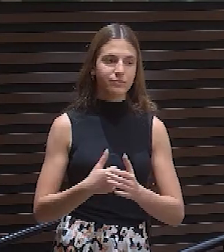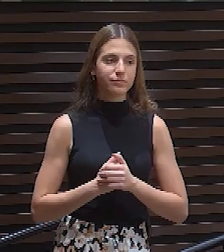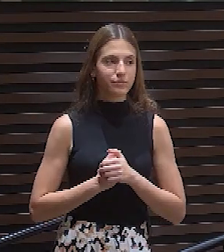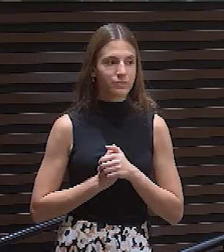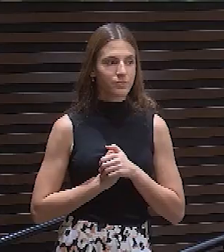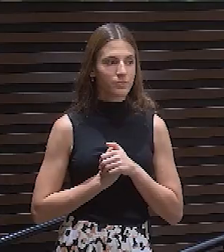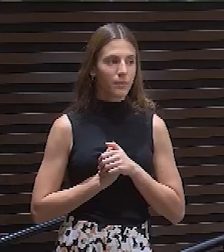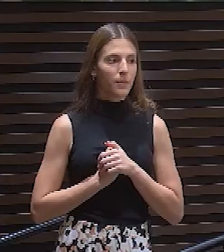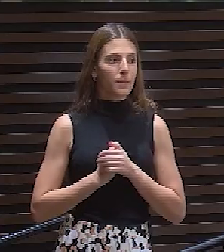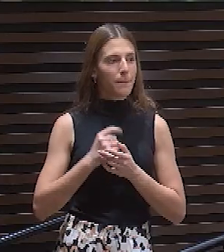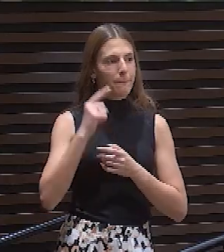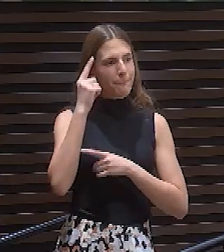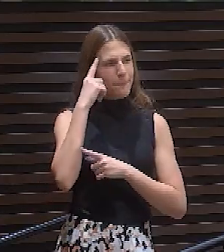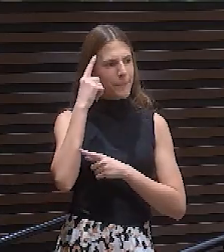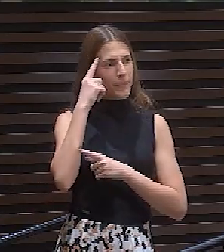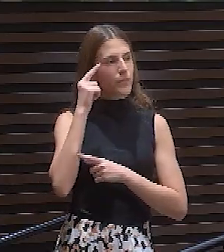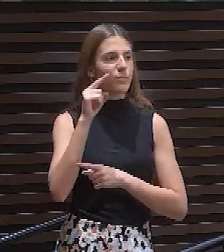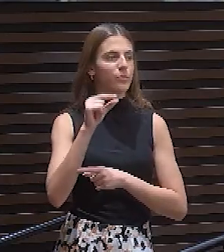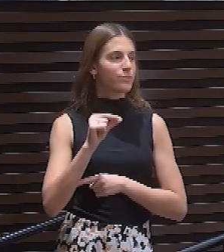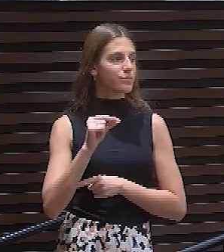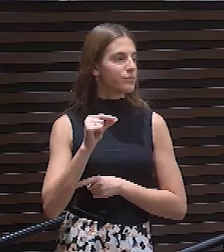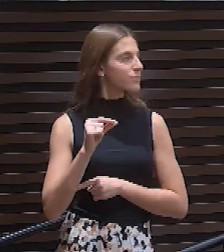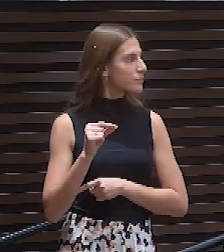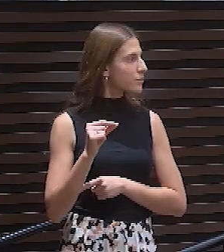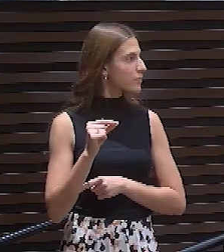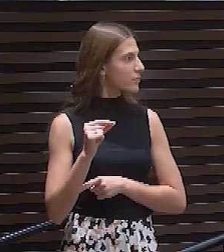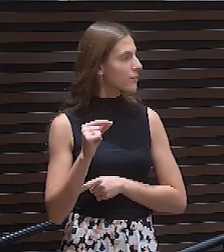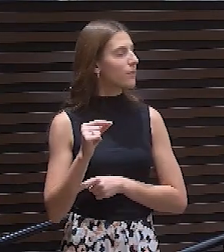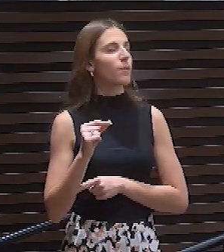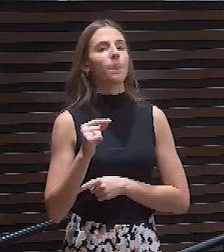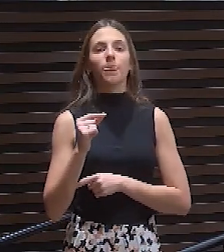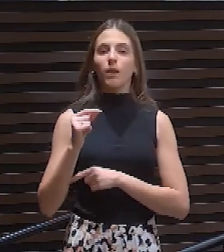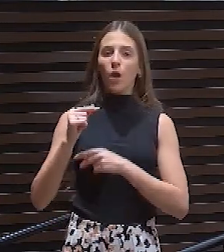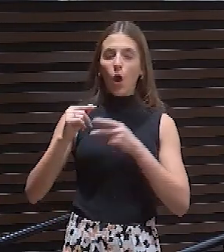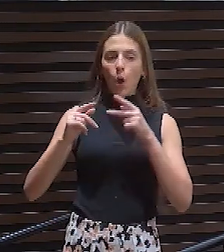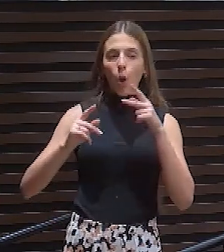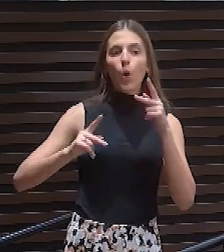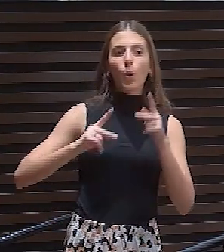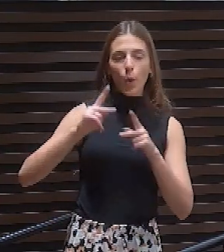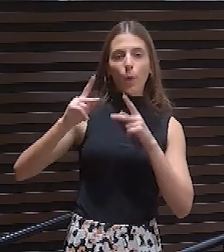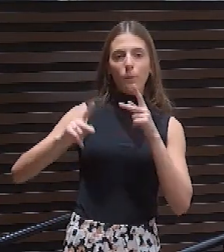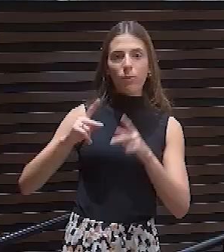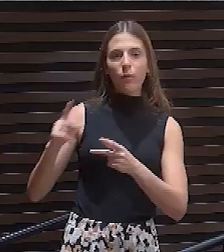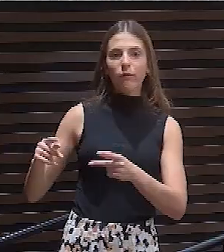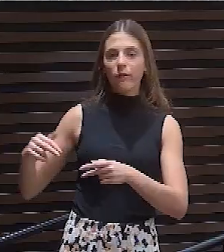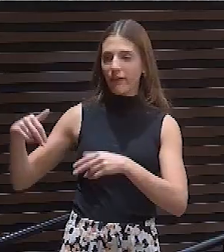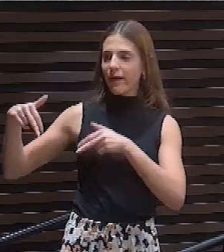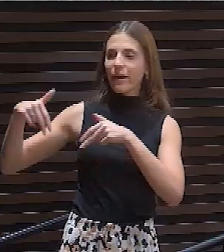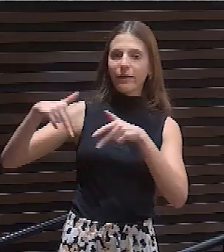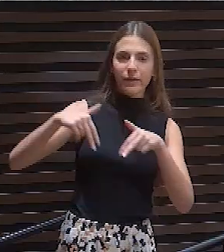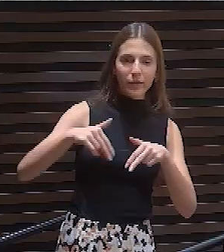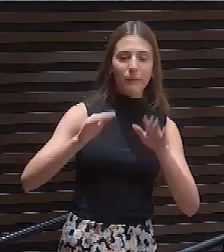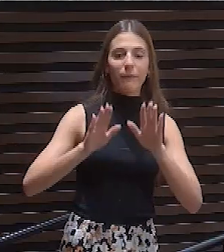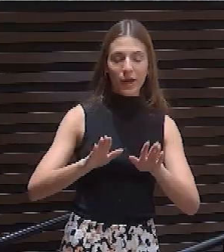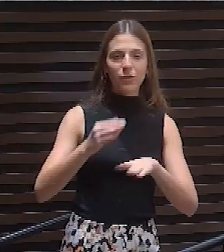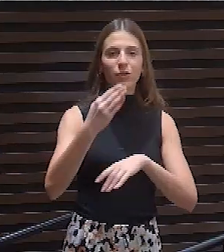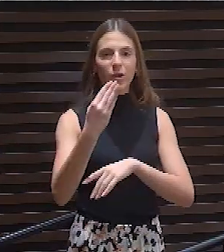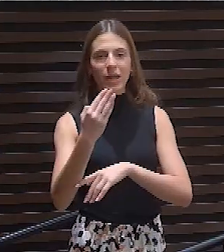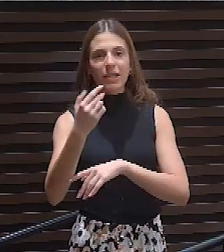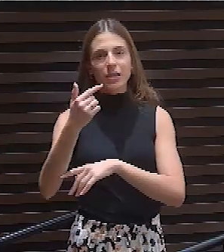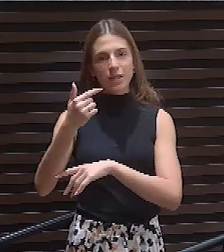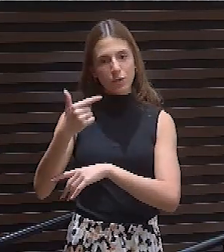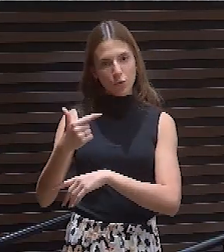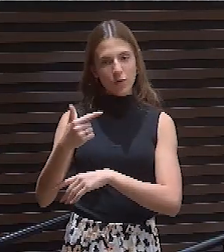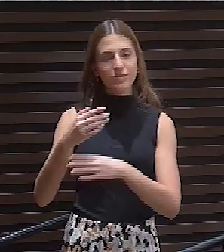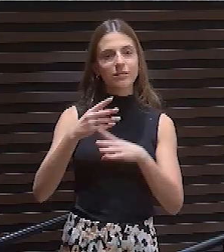tentar pensar um pouquinho aqui. O povo veio parando 42 paradas, a última é